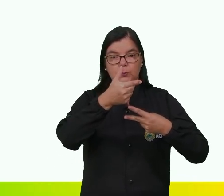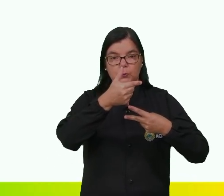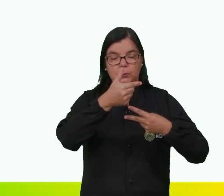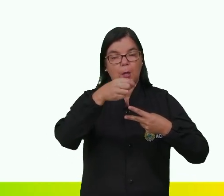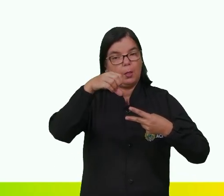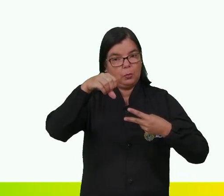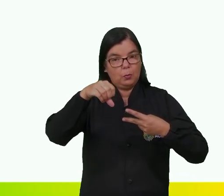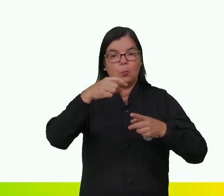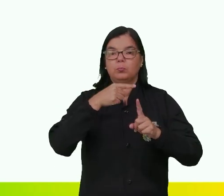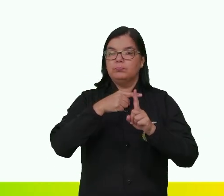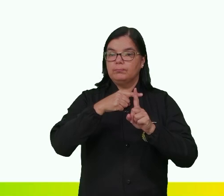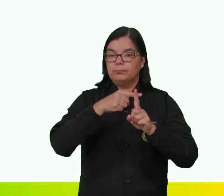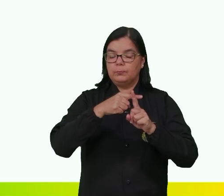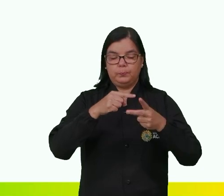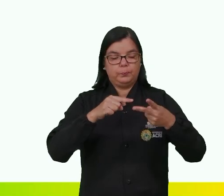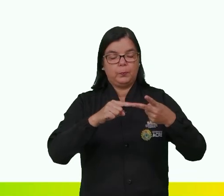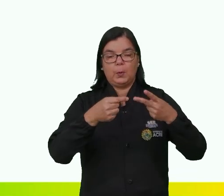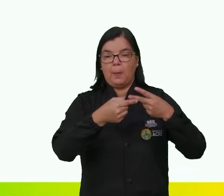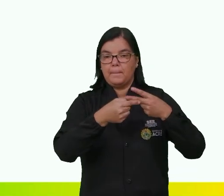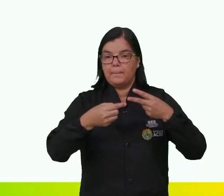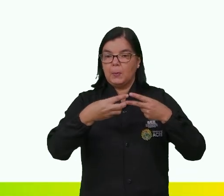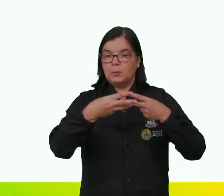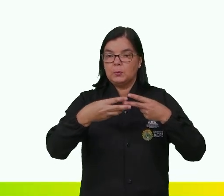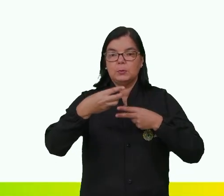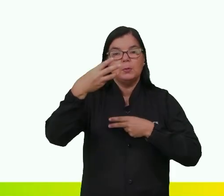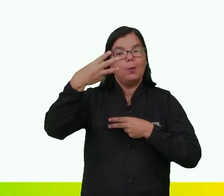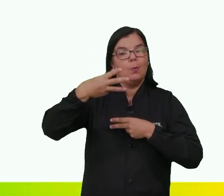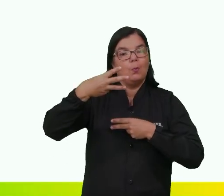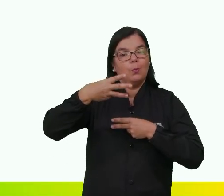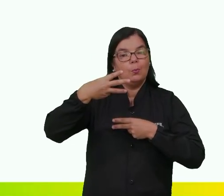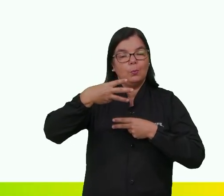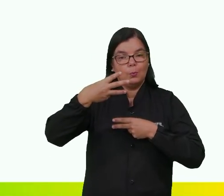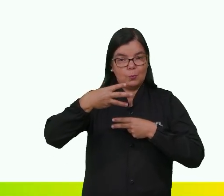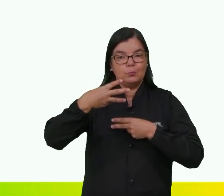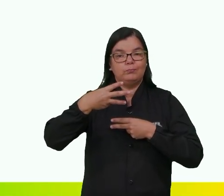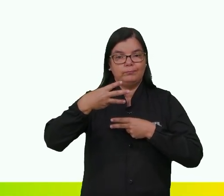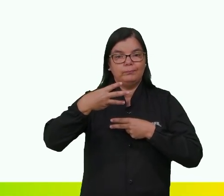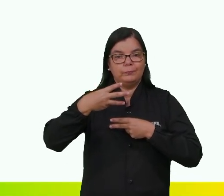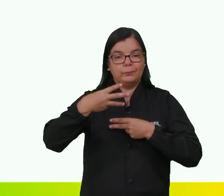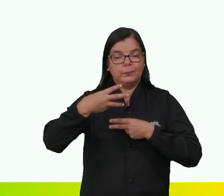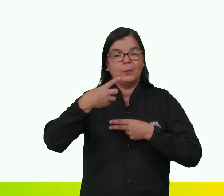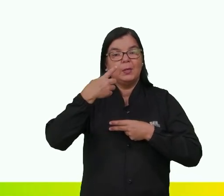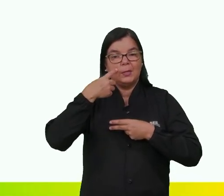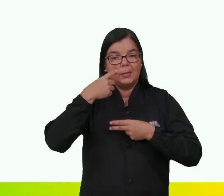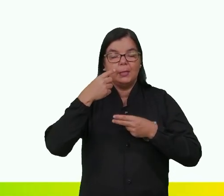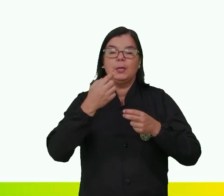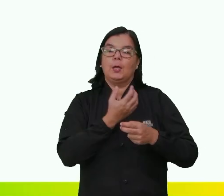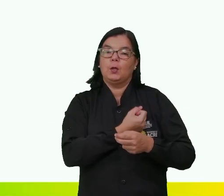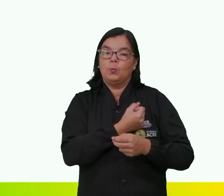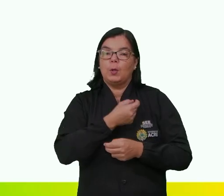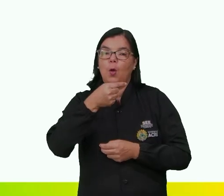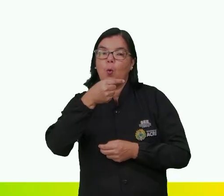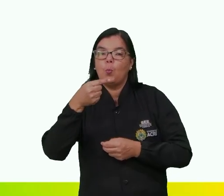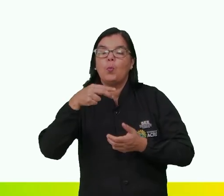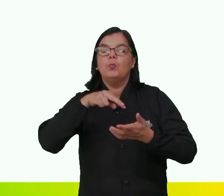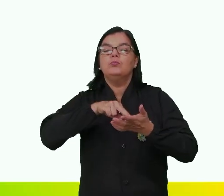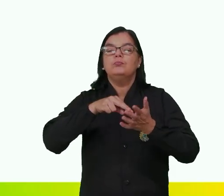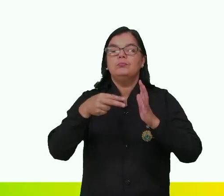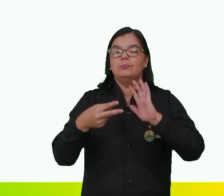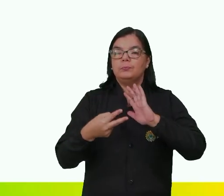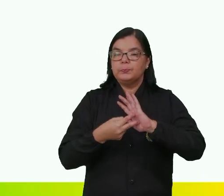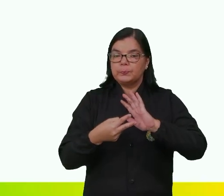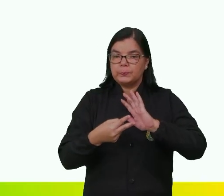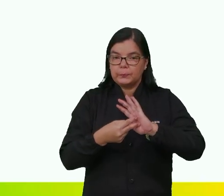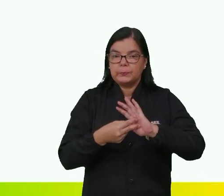é 9, e essa aqui, menos 3 ao quadrado. O que significa aqui?